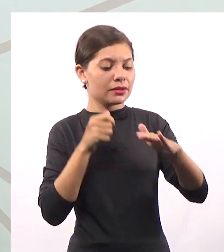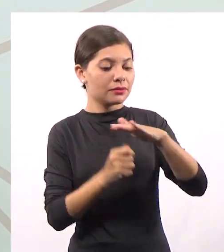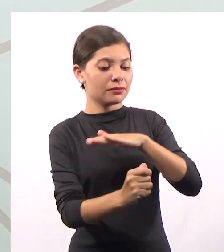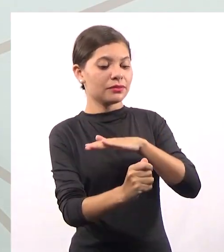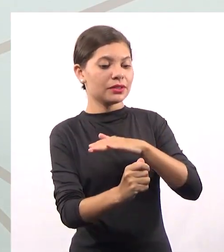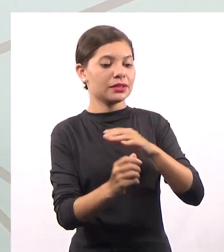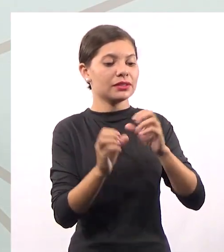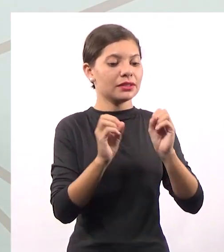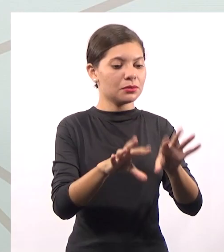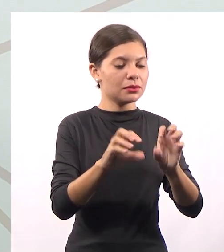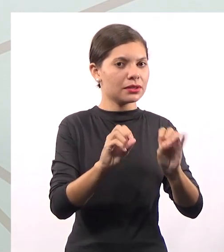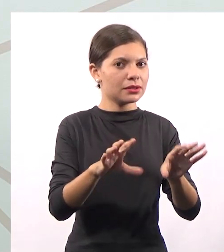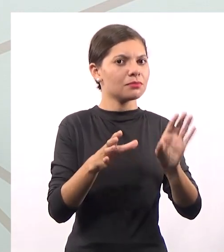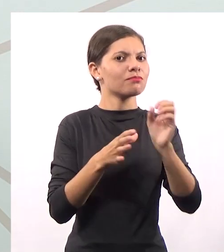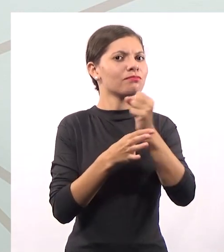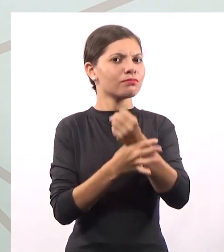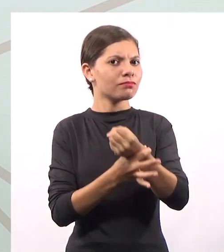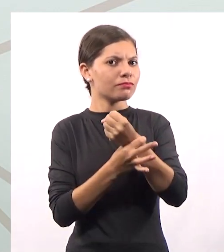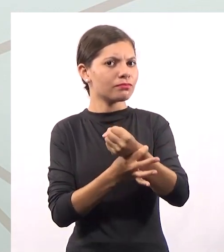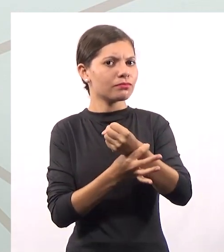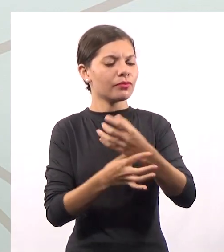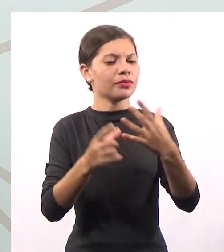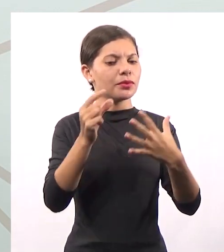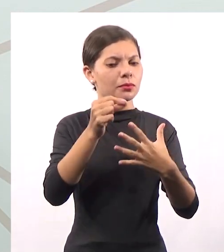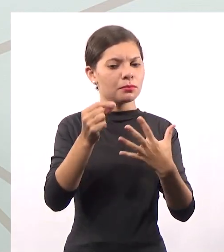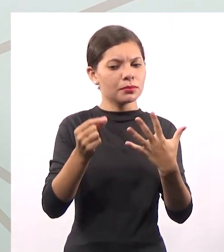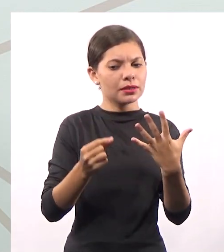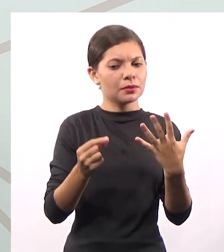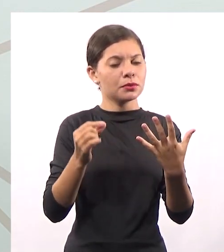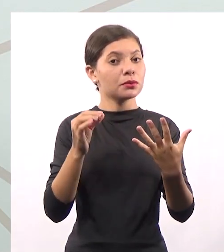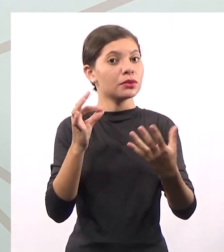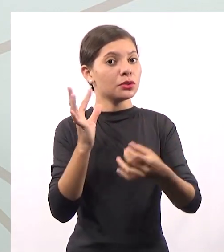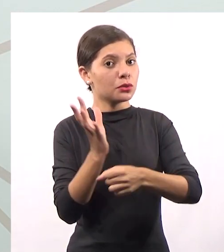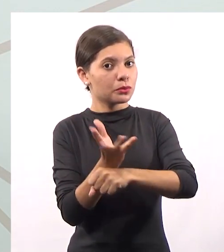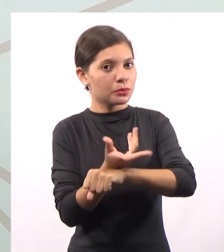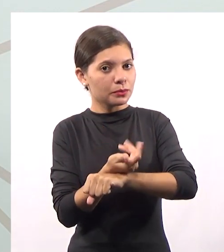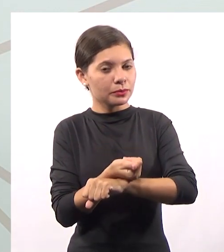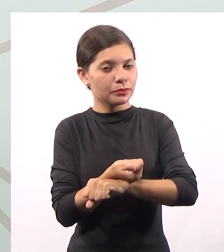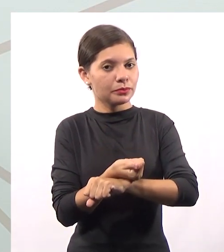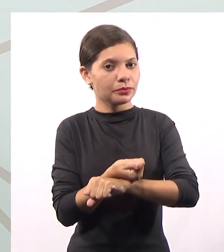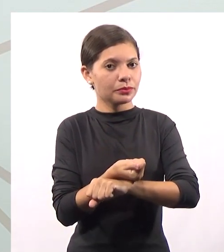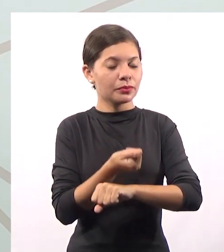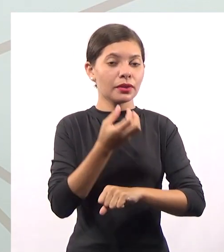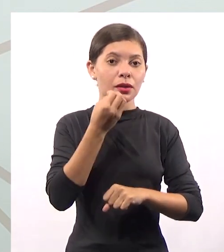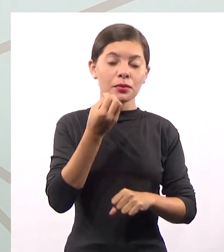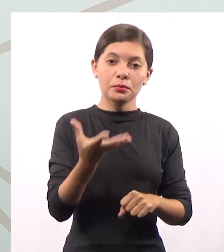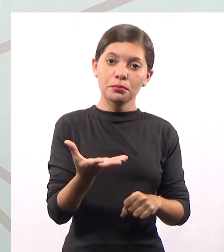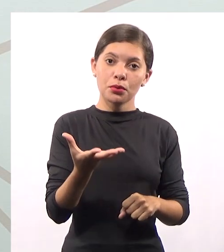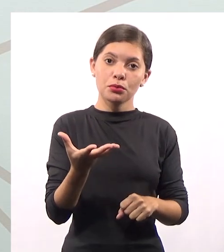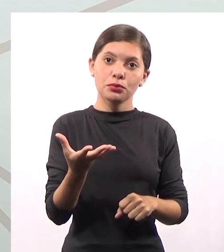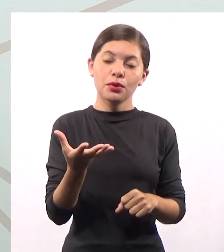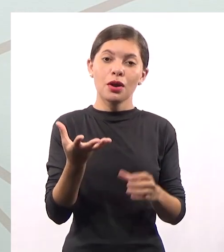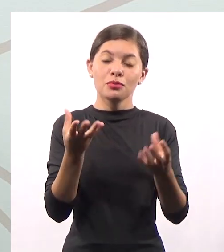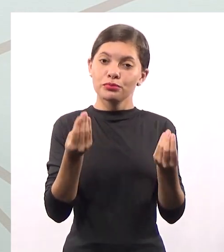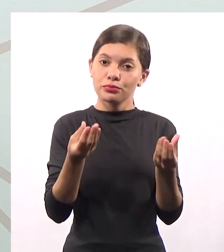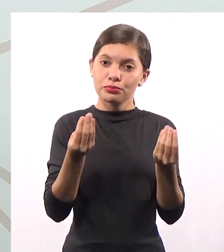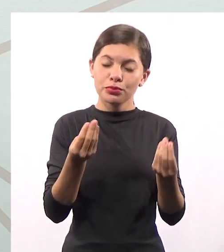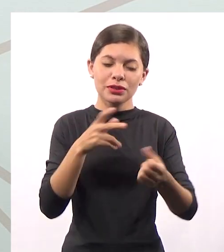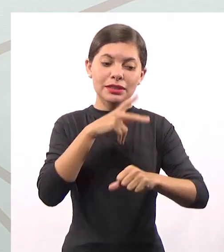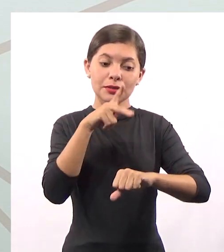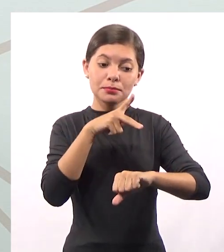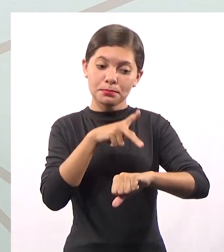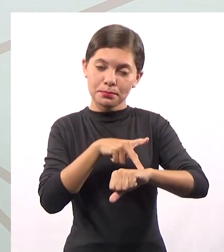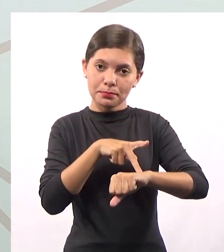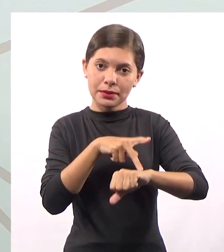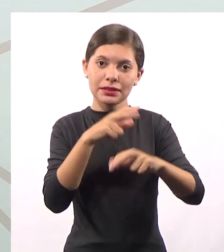gente investir na educação, para garantir os parâmetros de qualidade? Bom, em muitos